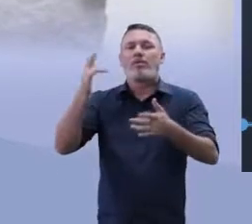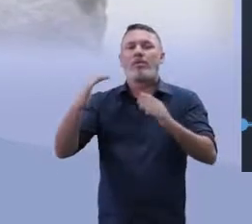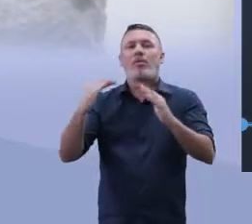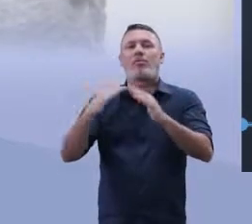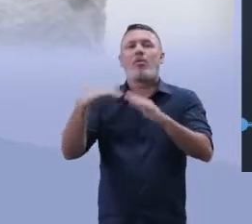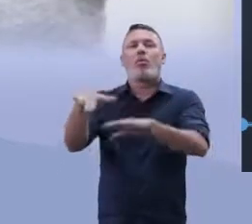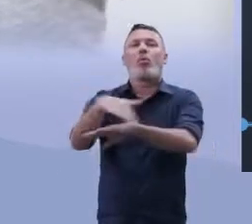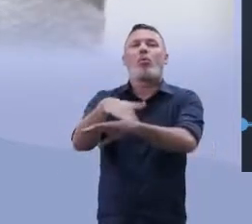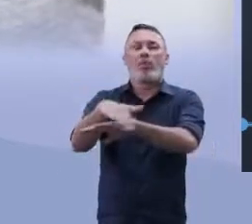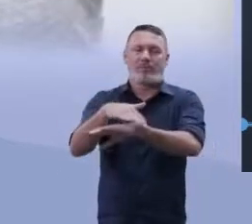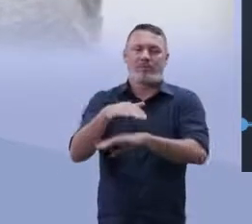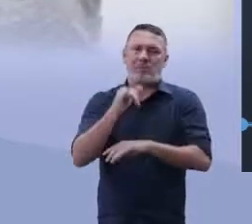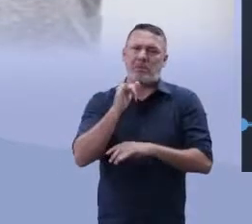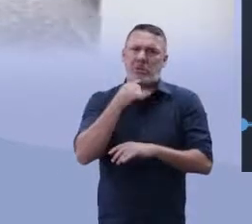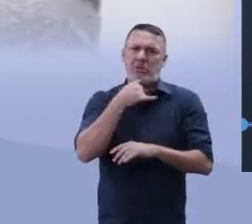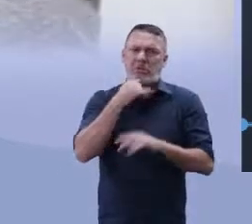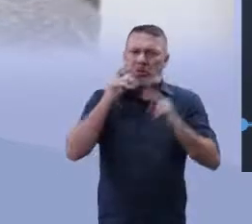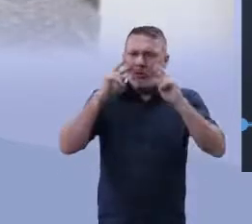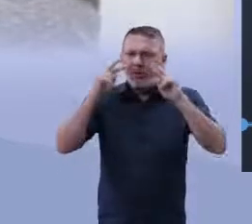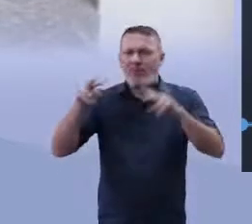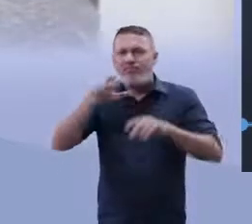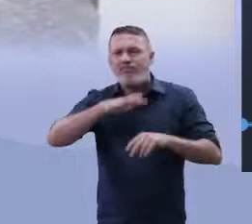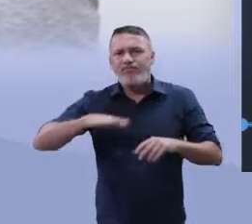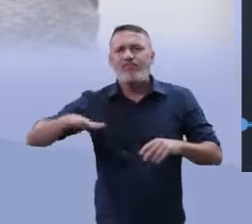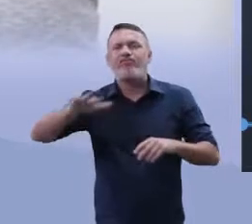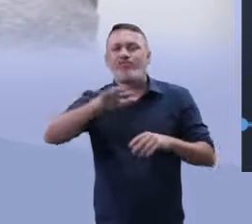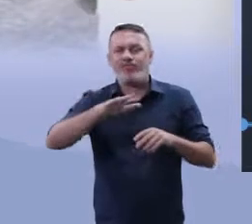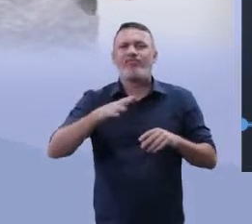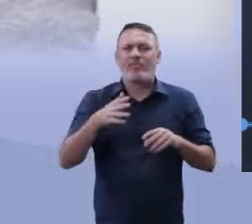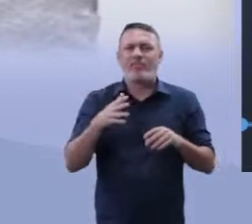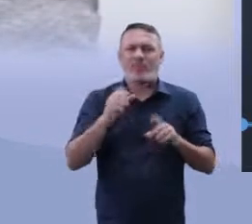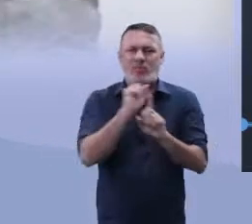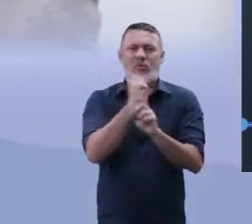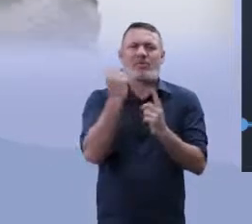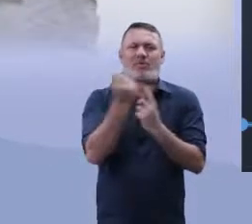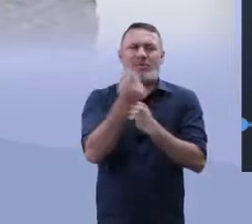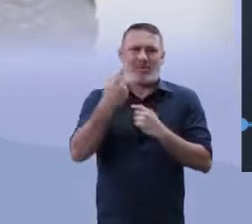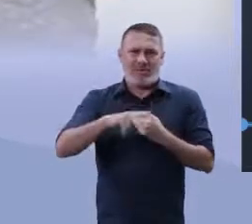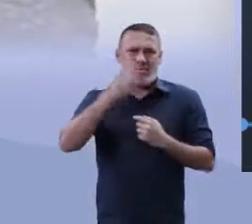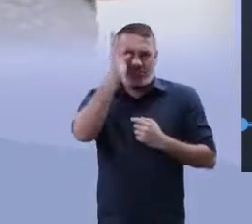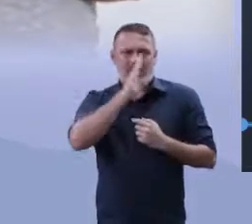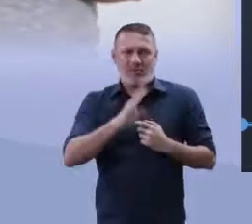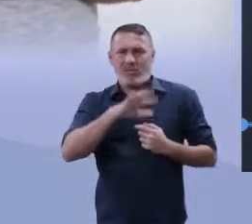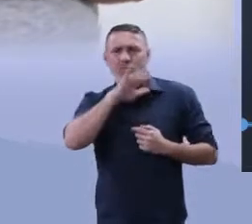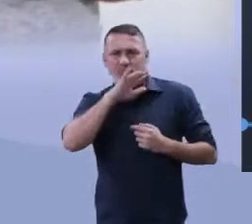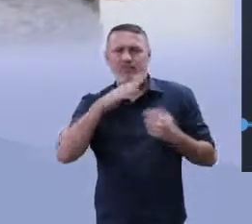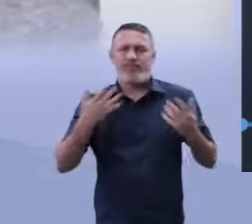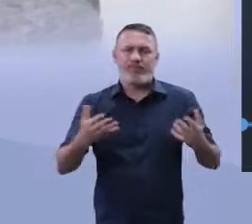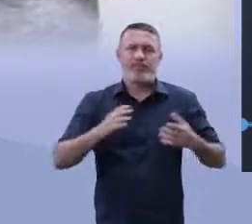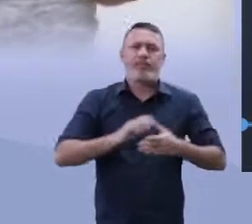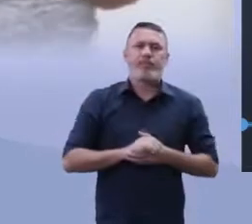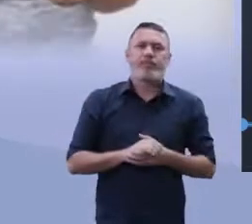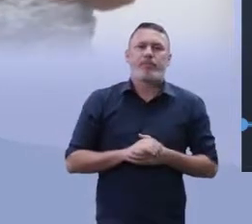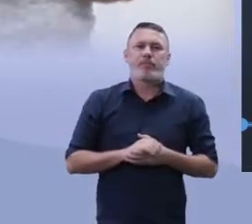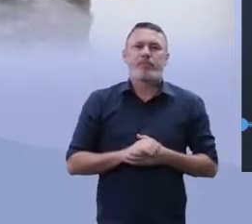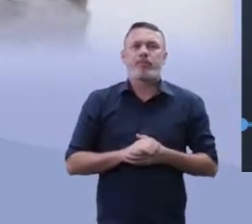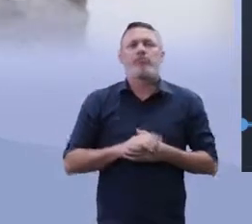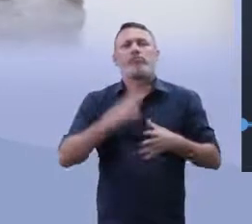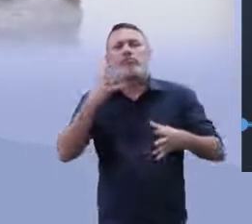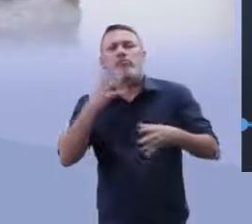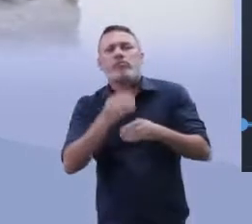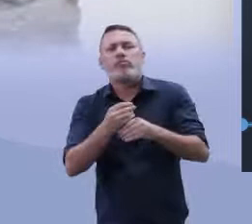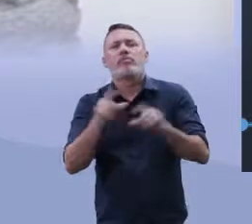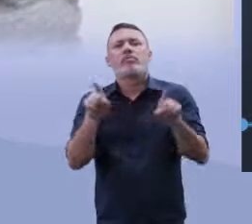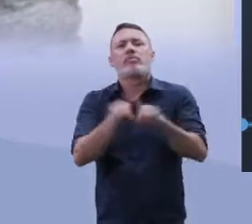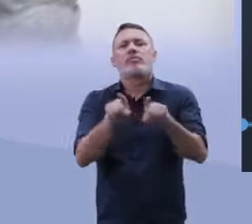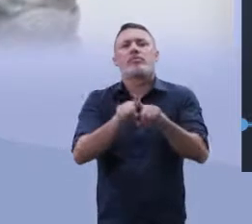sobre esse triste cenário, de indivíduos da sociedade brasileira. Falamos um pouquinho o que eles sofrem